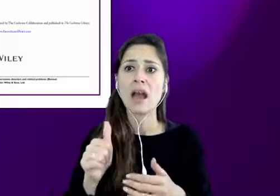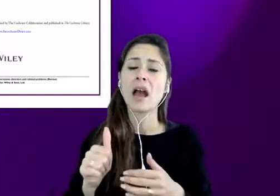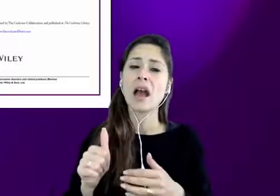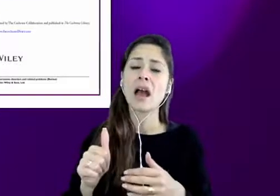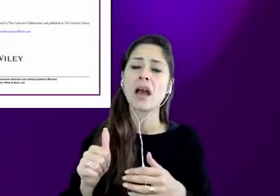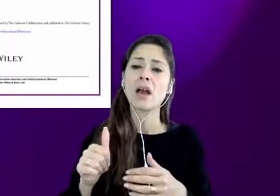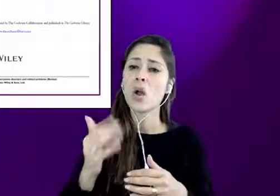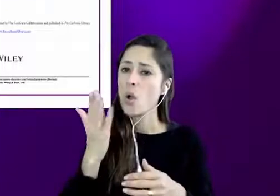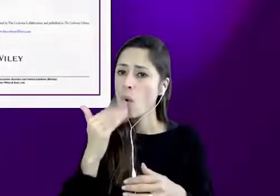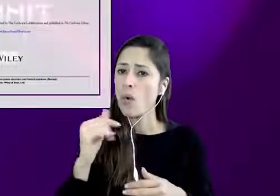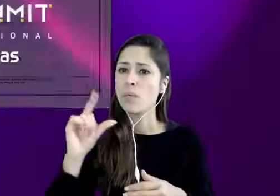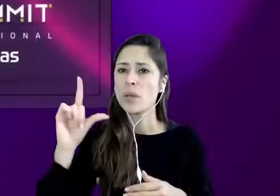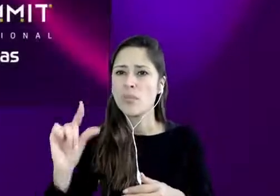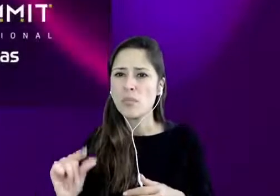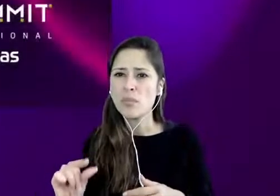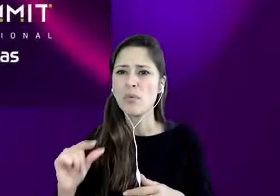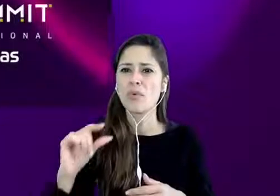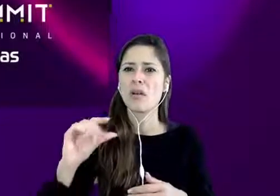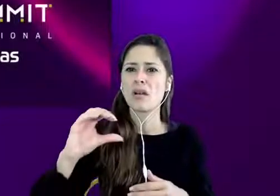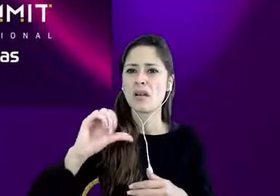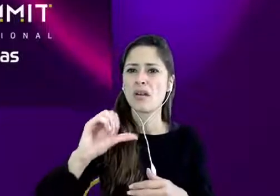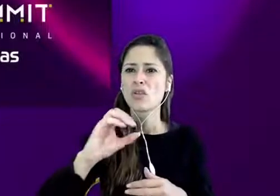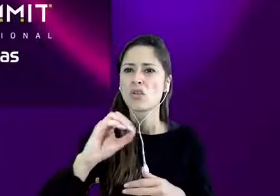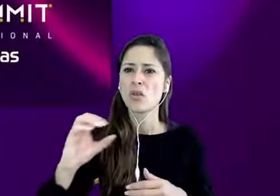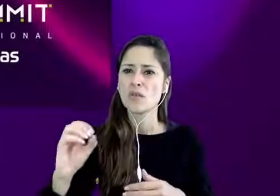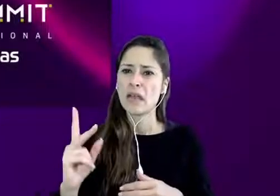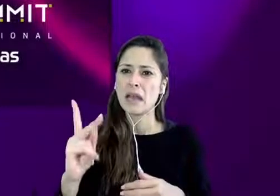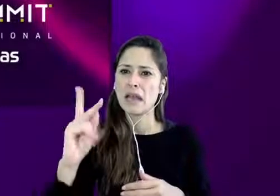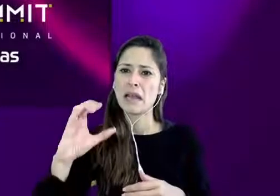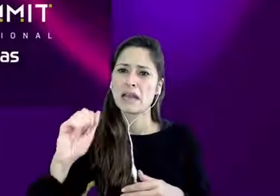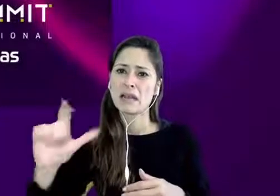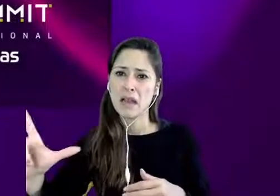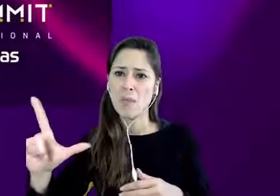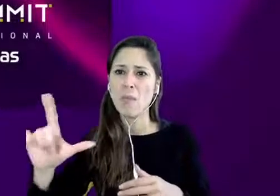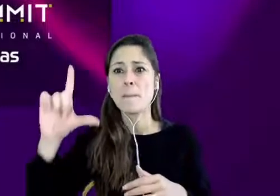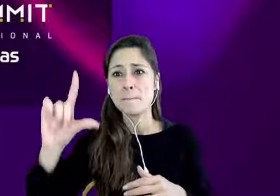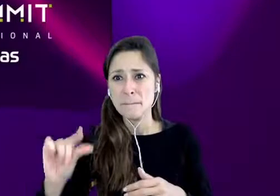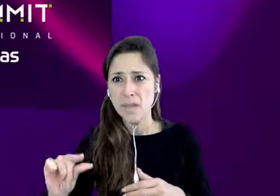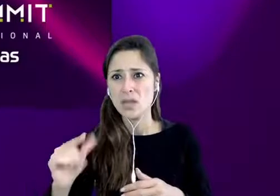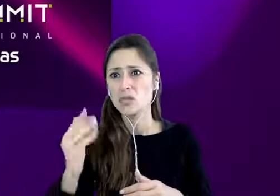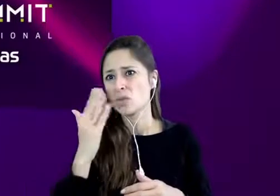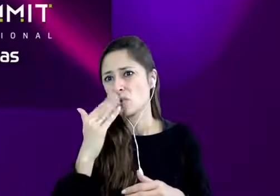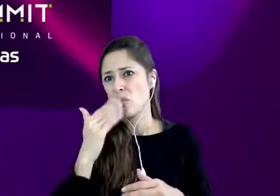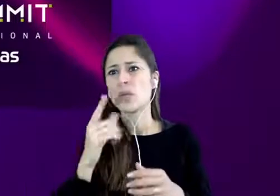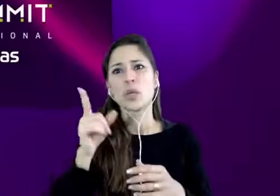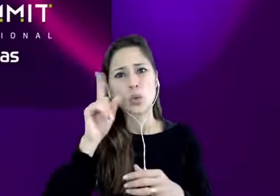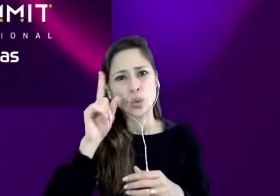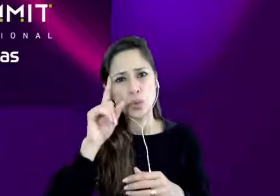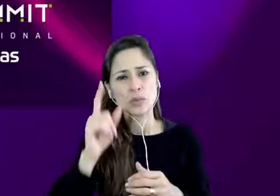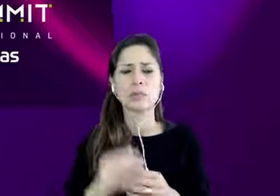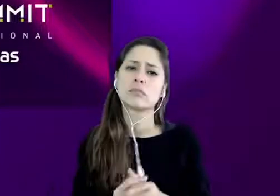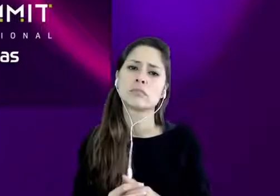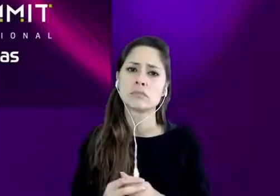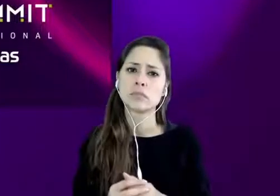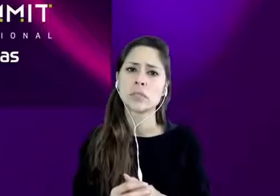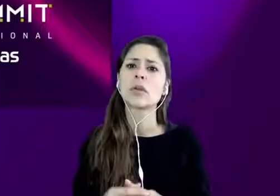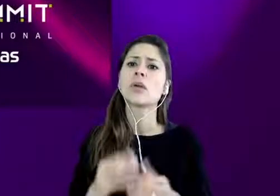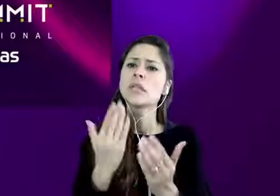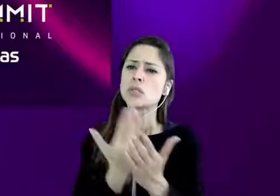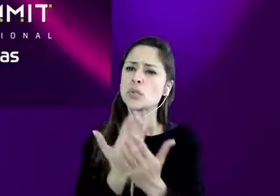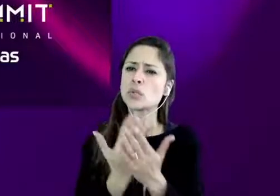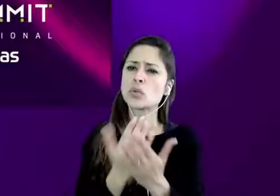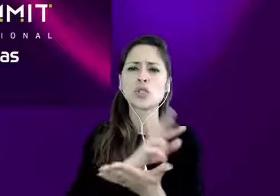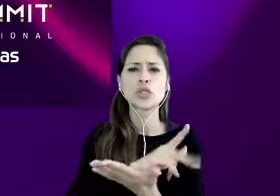do que 900 miligramas por dia, né, do cálcio. Levando a própria Organização Mundial de Saúde, numa